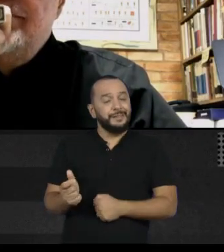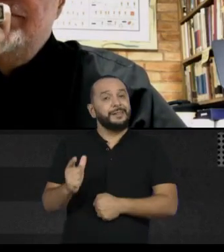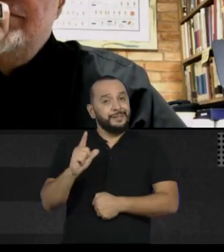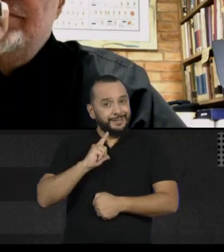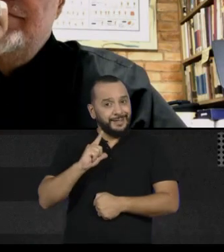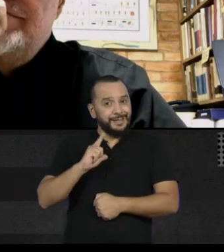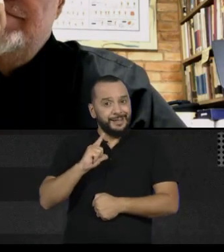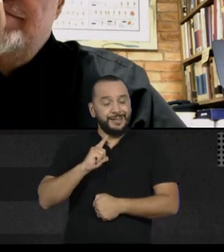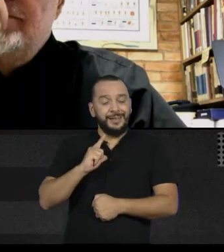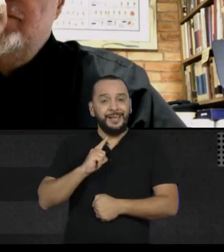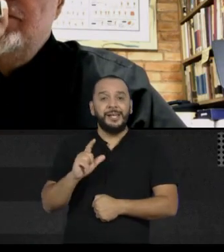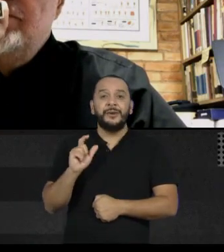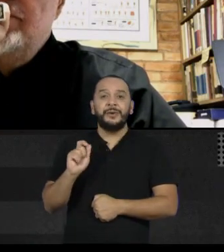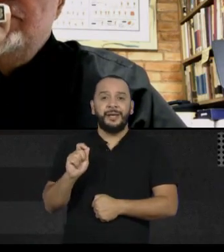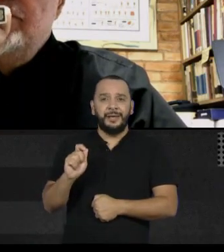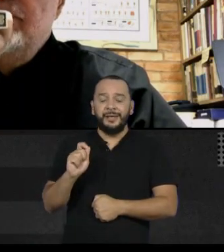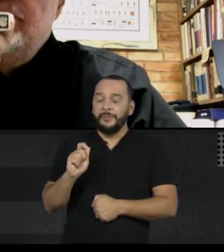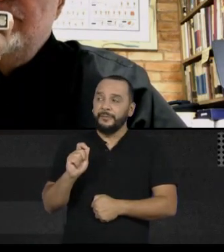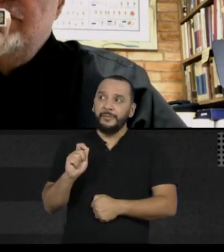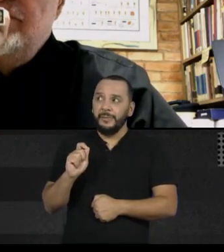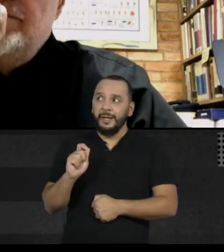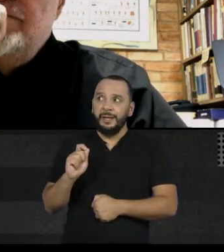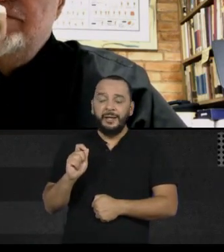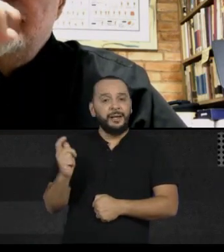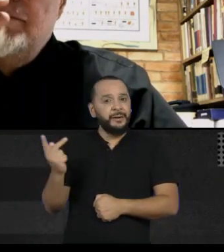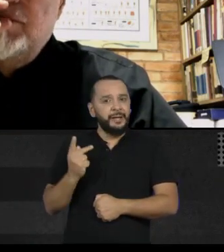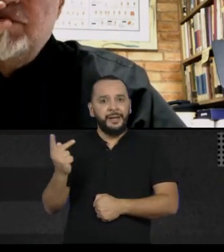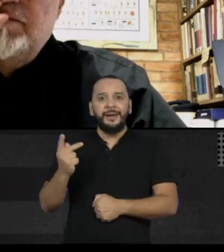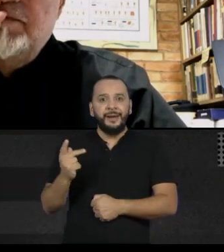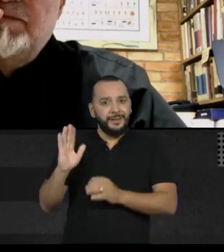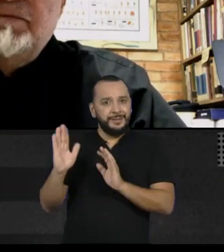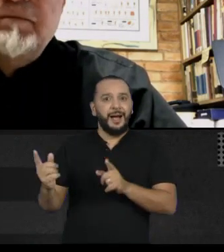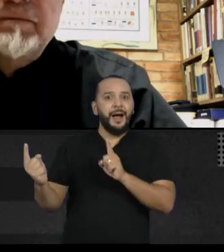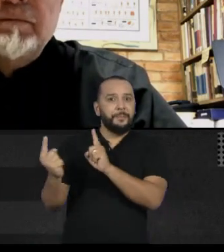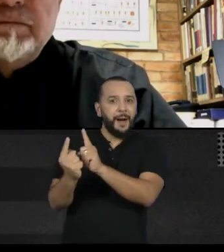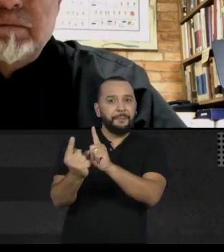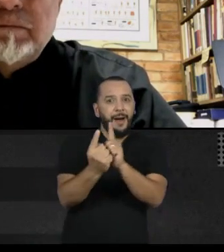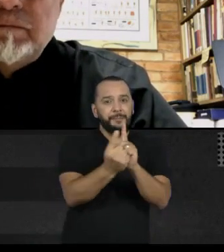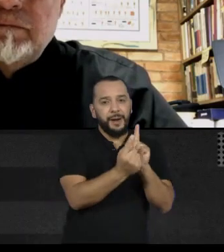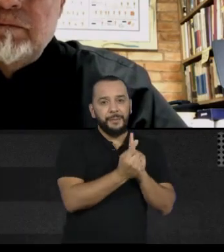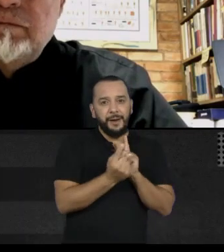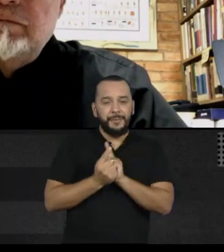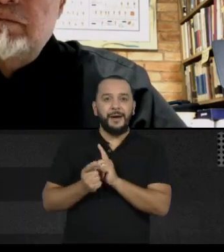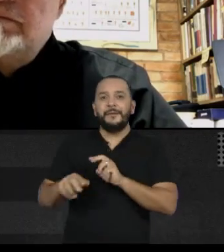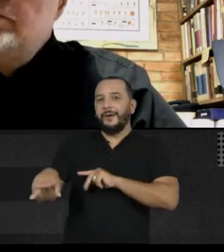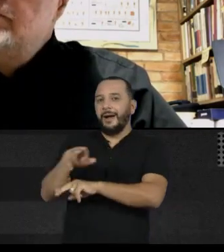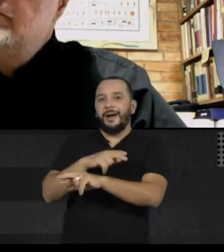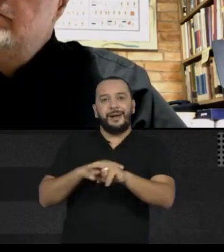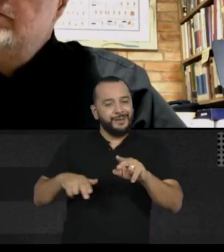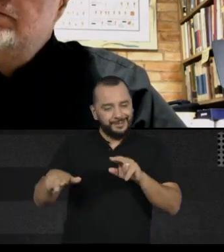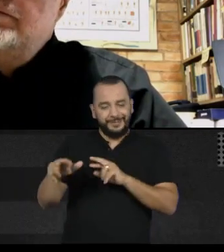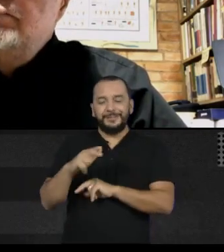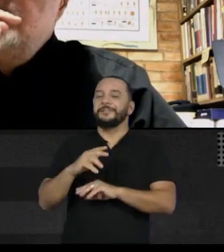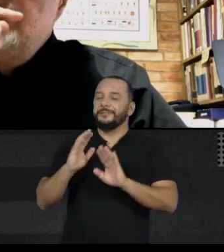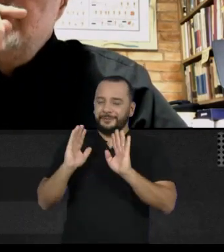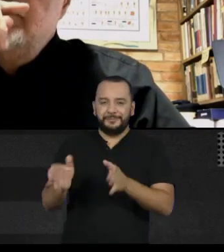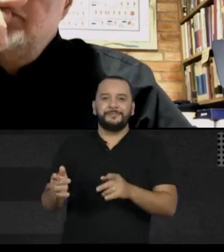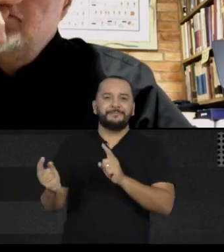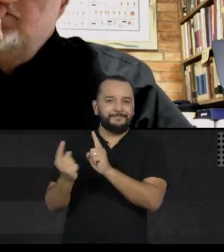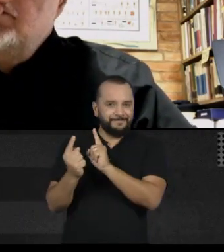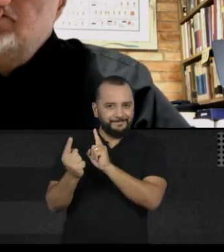75, 76, nos festivais de teatro amador, com os nossos grupos de teatro, eu de Rio Preto e ele de